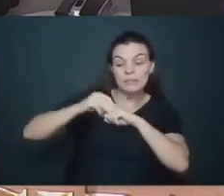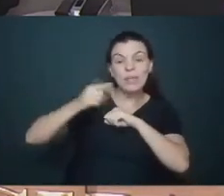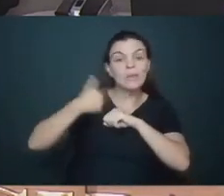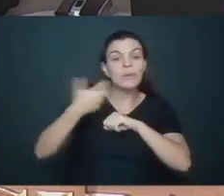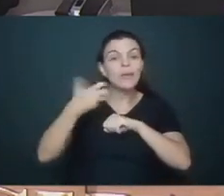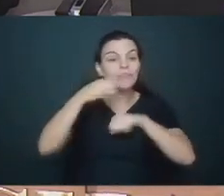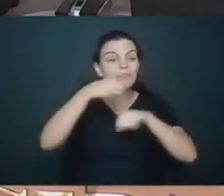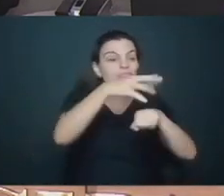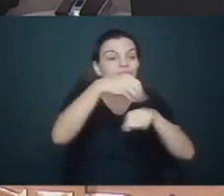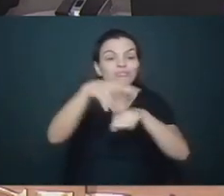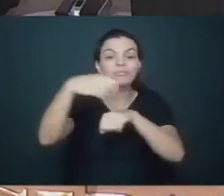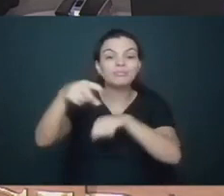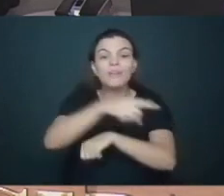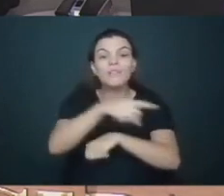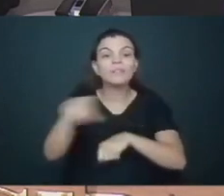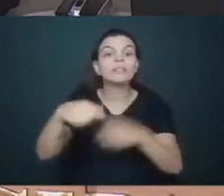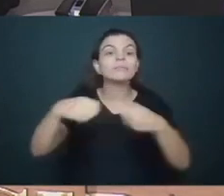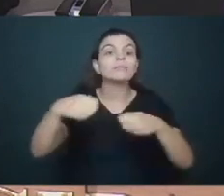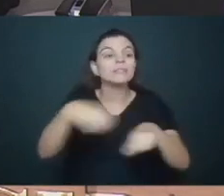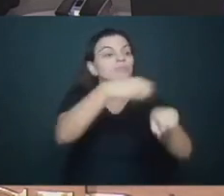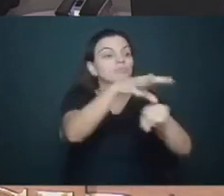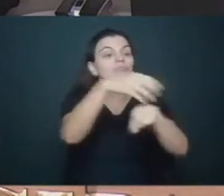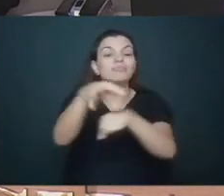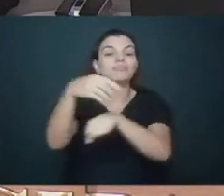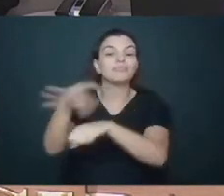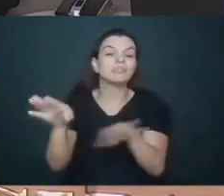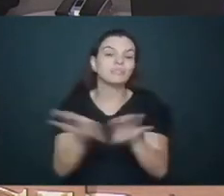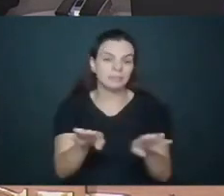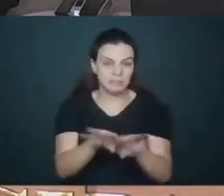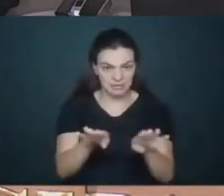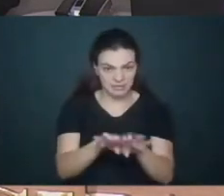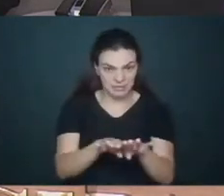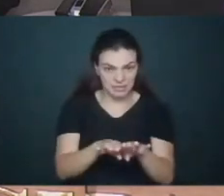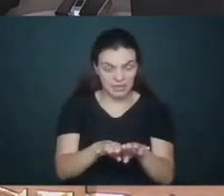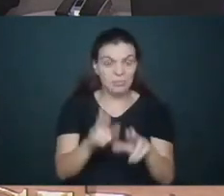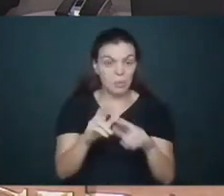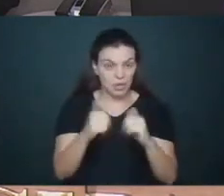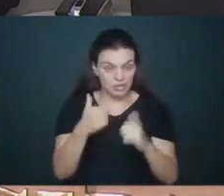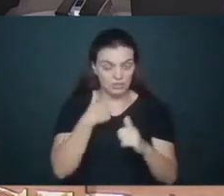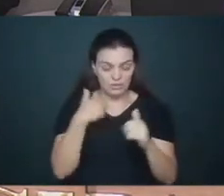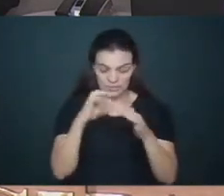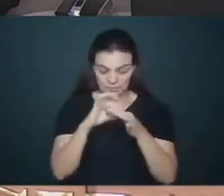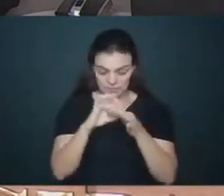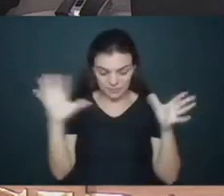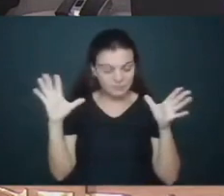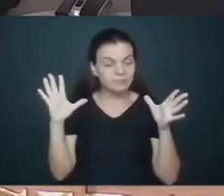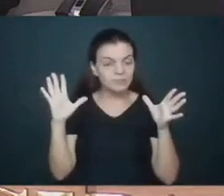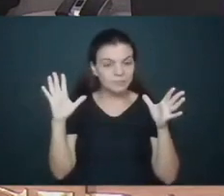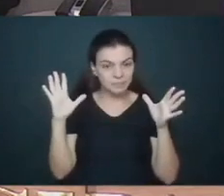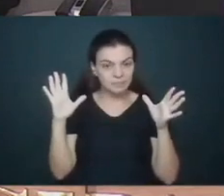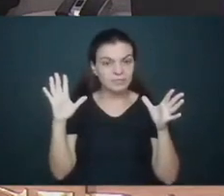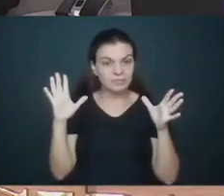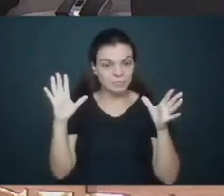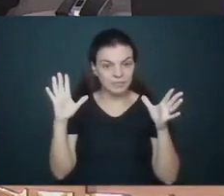vocês são a ligação entre as duas partes. Por isso, fico à disposição, senhor presidente, em todo aí, seu